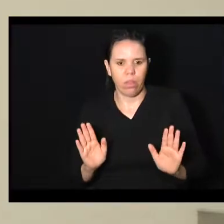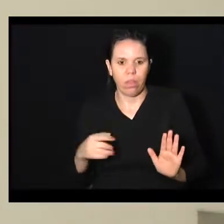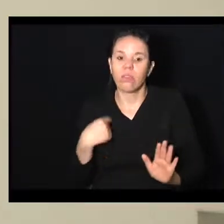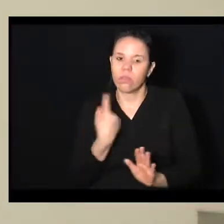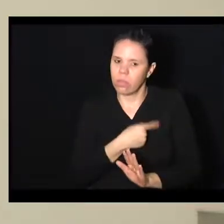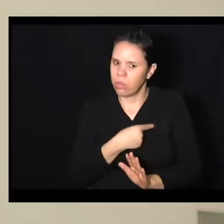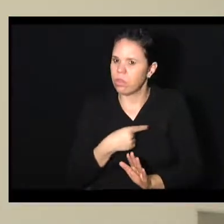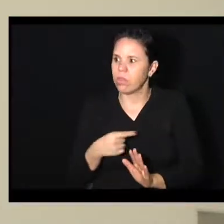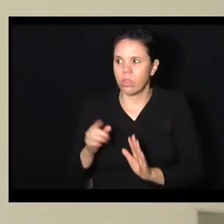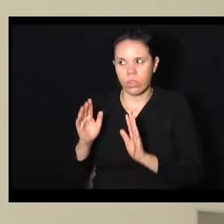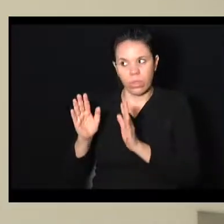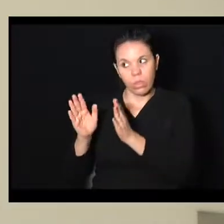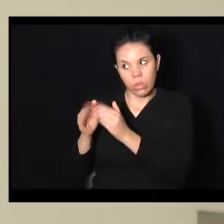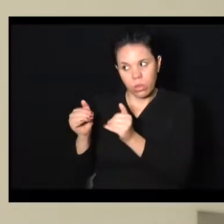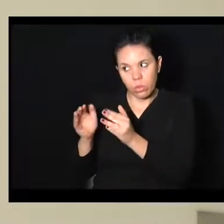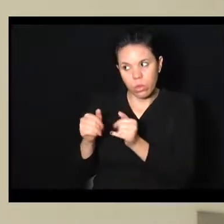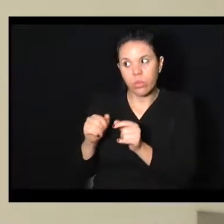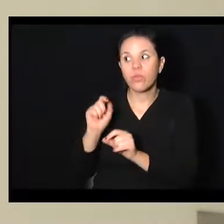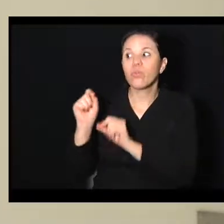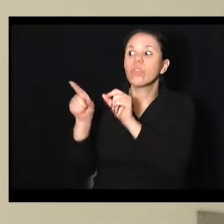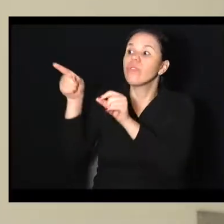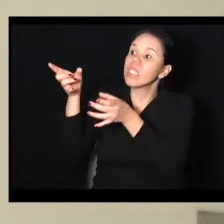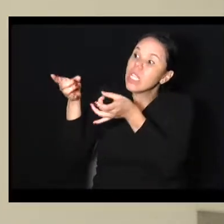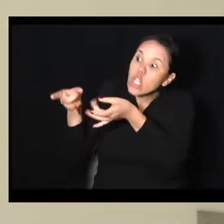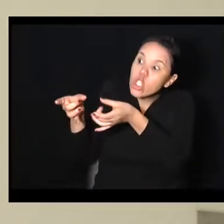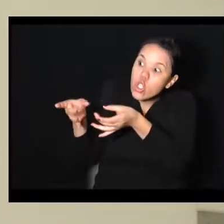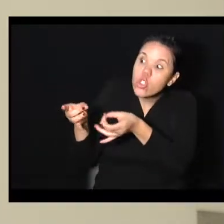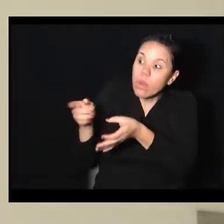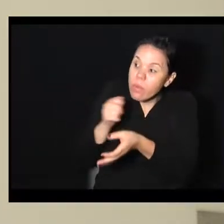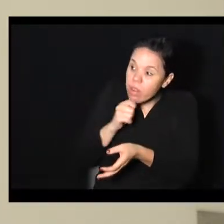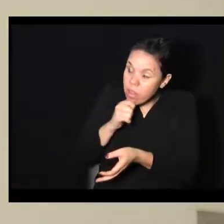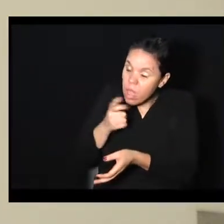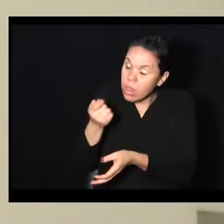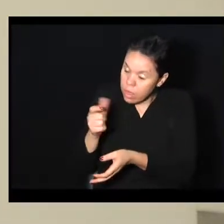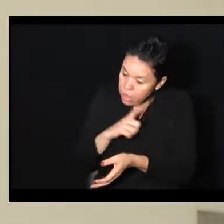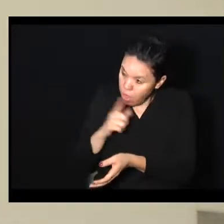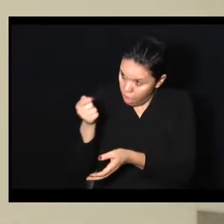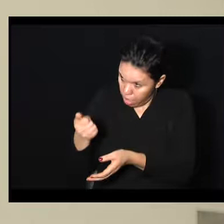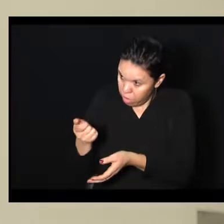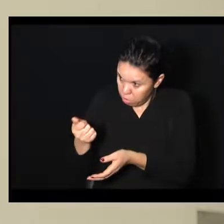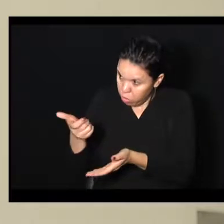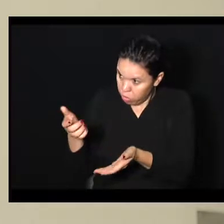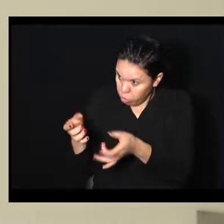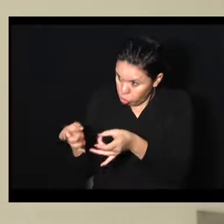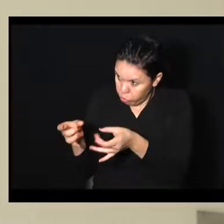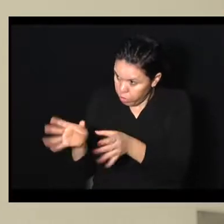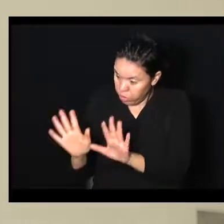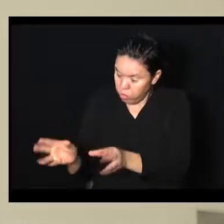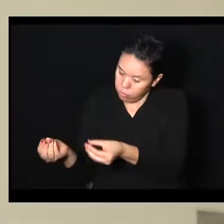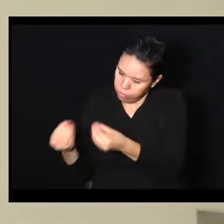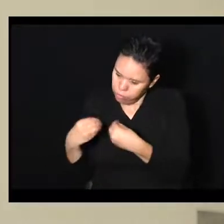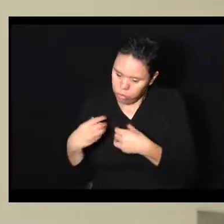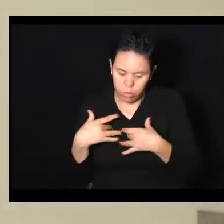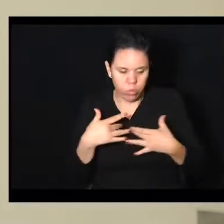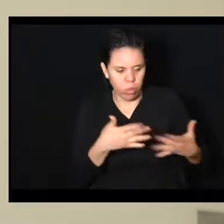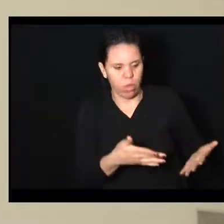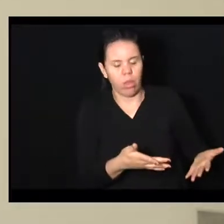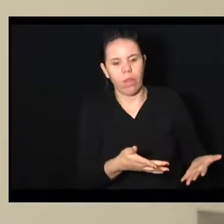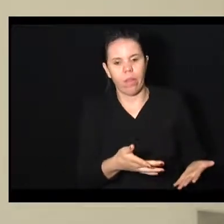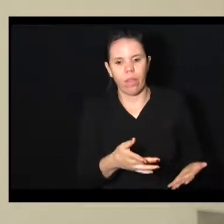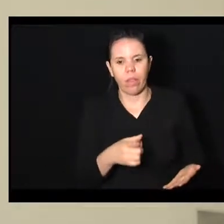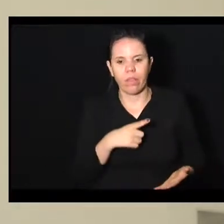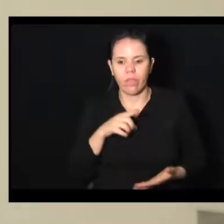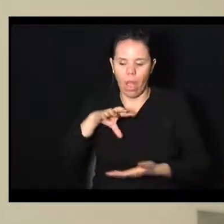o excedente. Então é aquela mãe que amamenta o seu filho e ainda assim ela produz o leite, né? E a